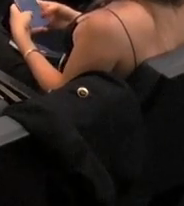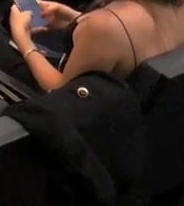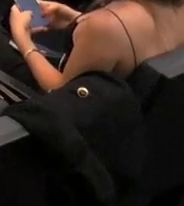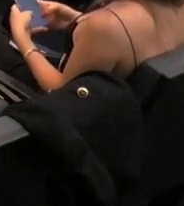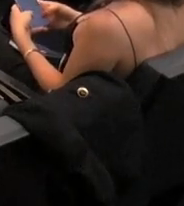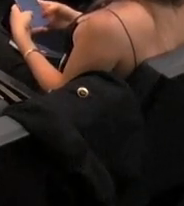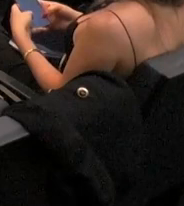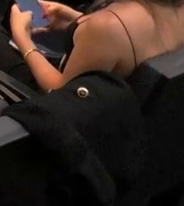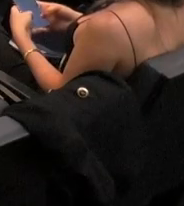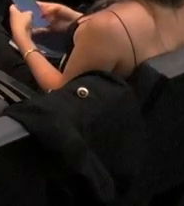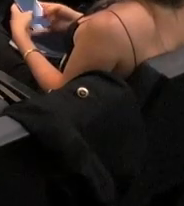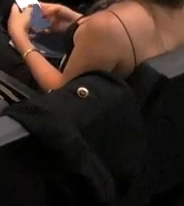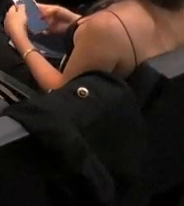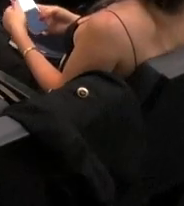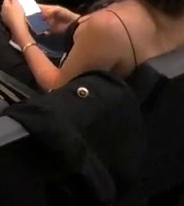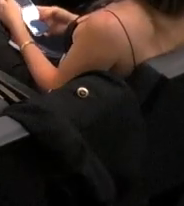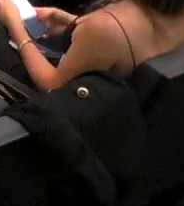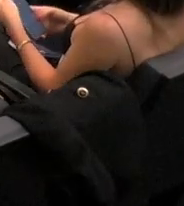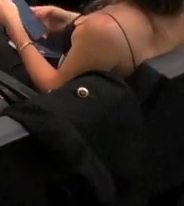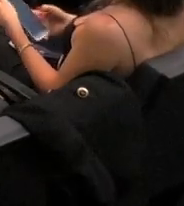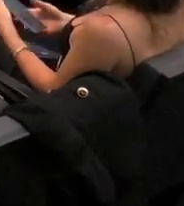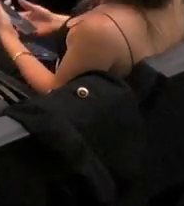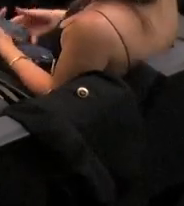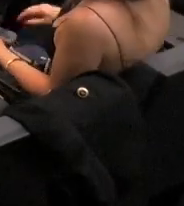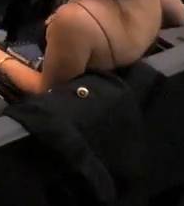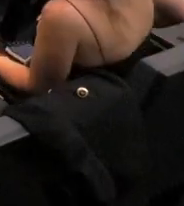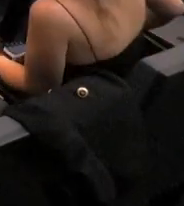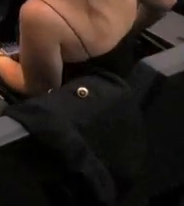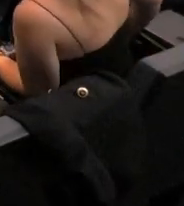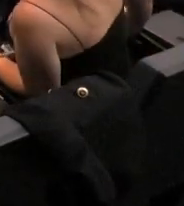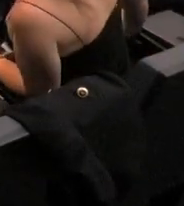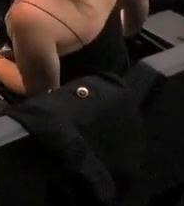Brito a todos eles a nossa salva de